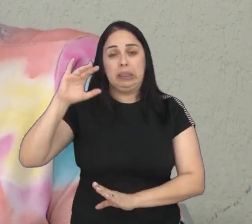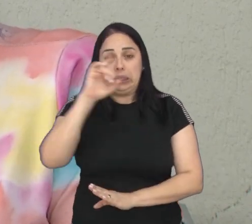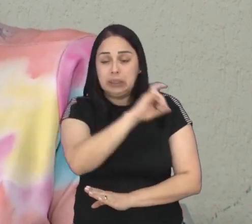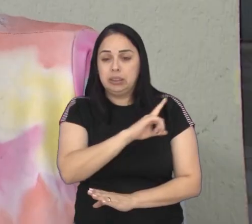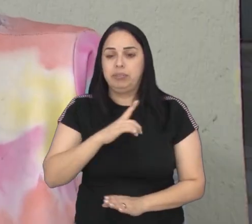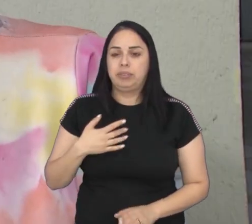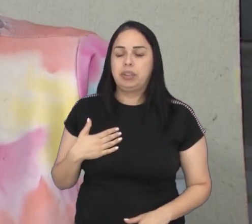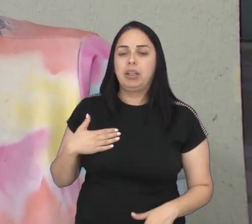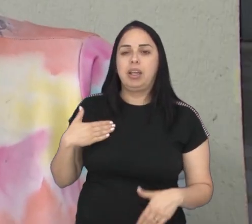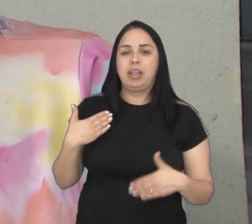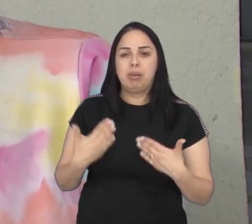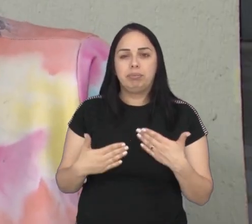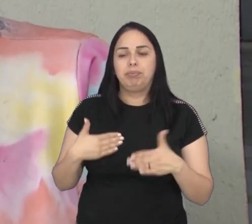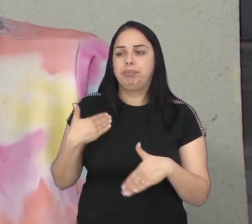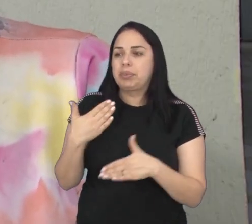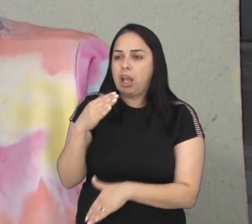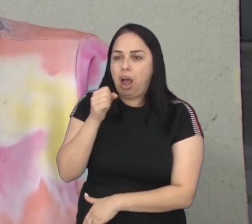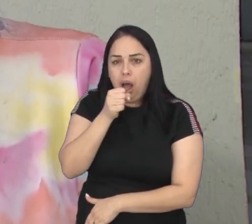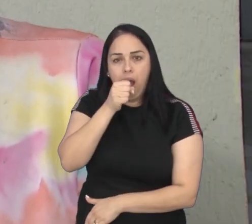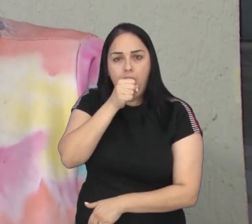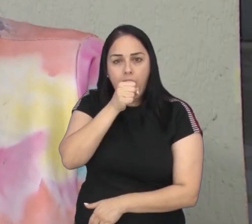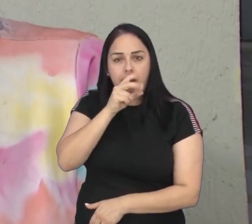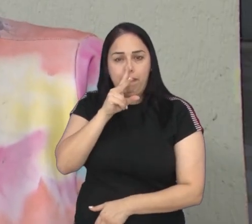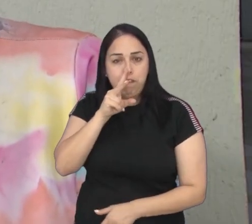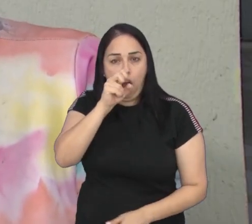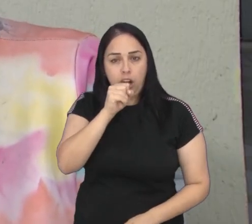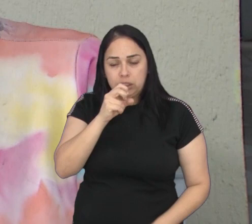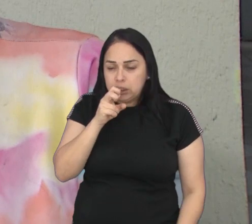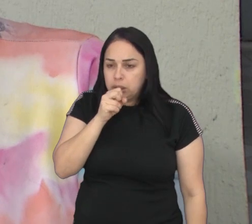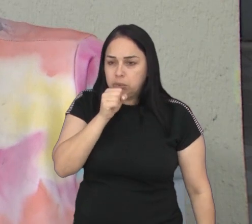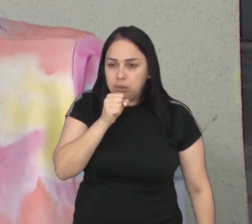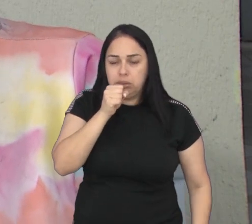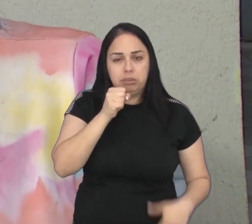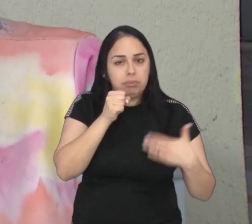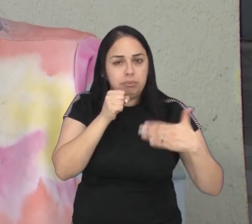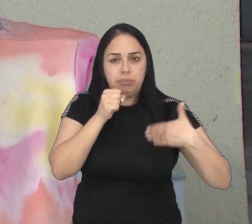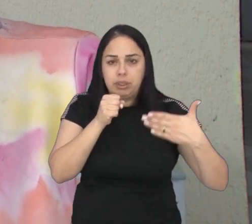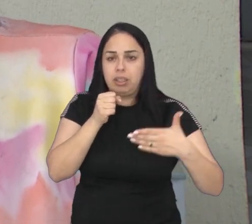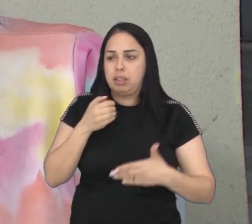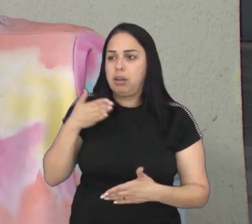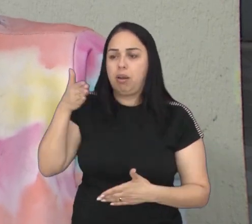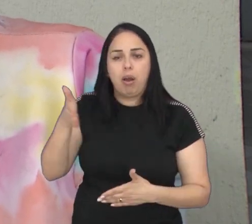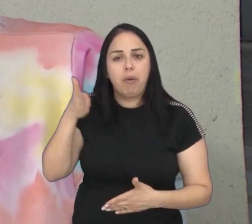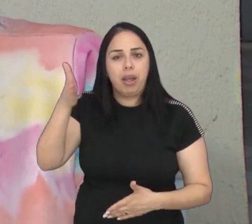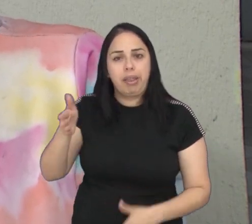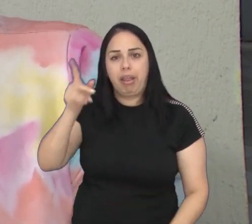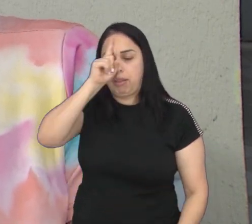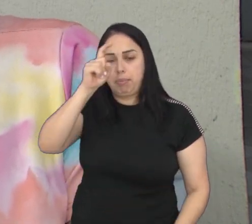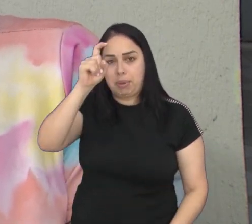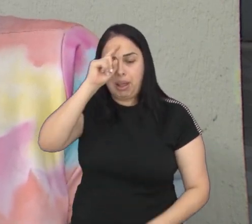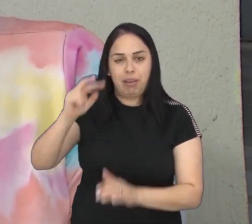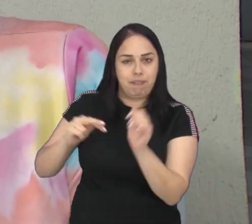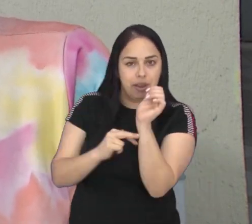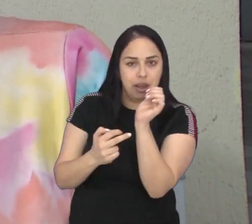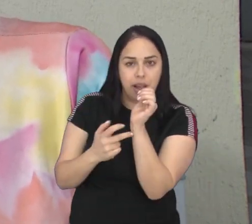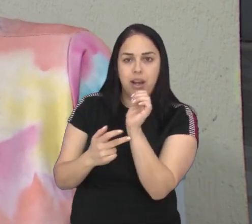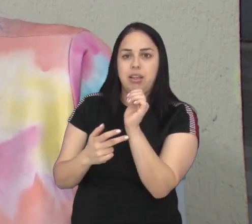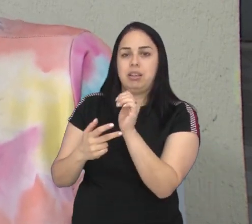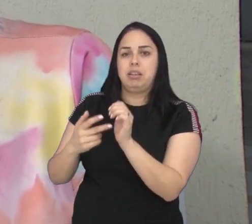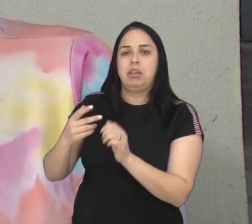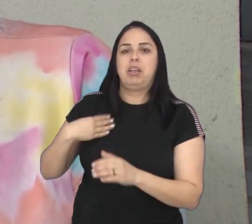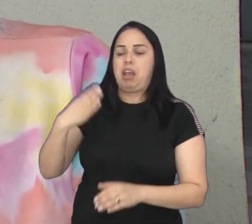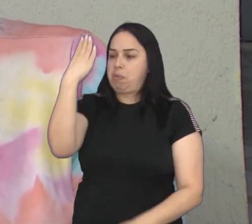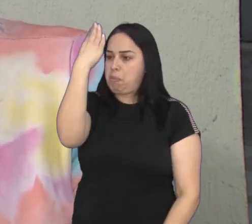descoberta. Eu comecei a desenvolver uma tosse muito intensa, e eu ia no Hospital da Vila,